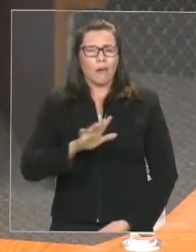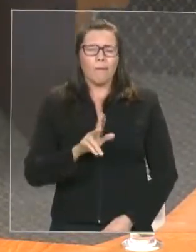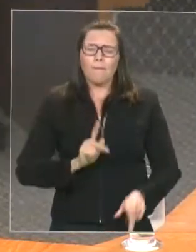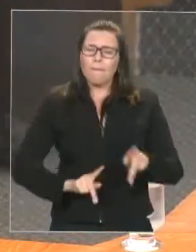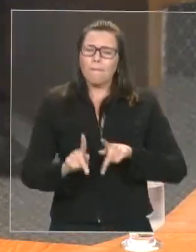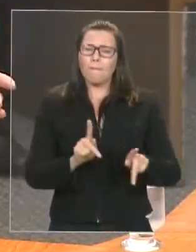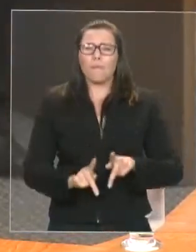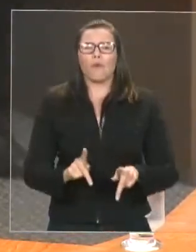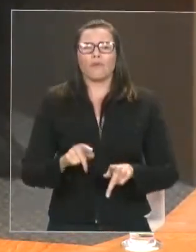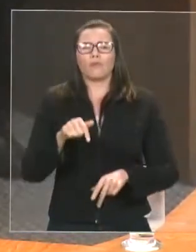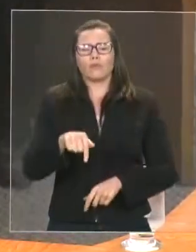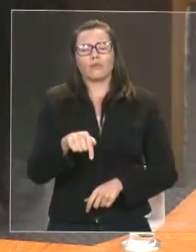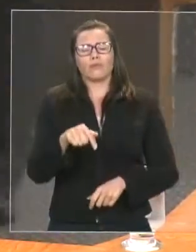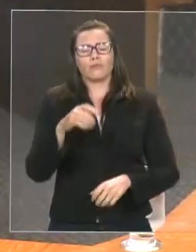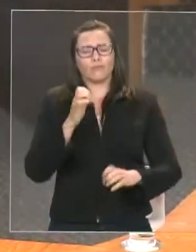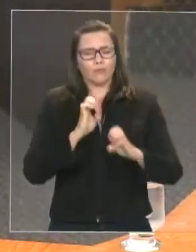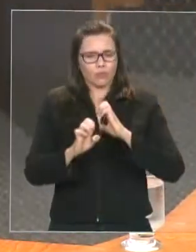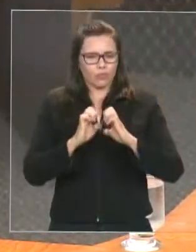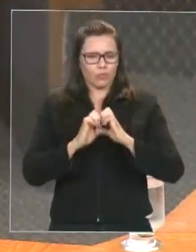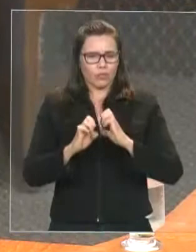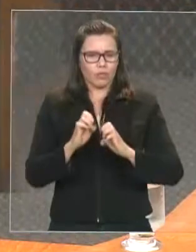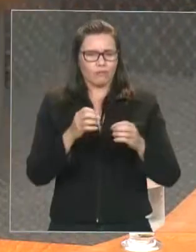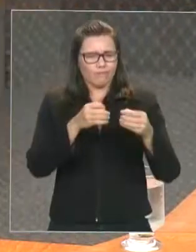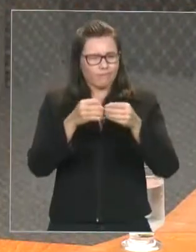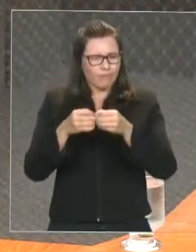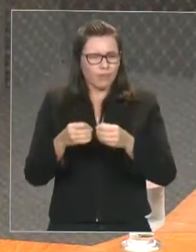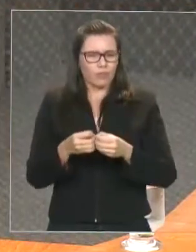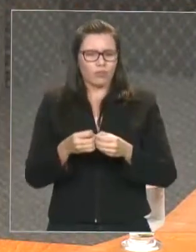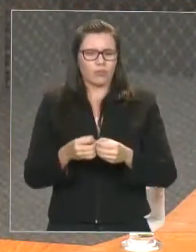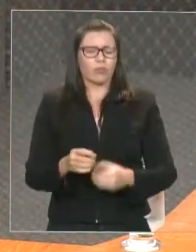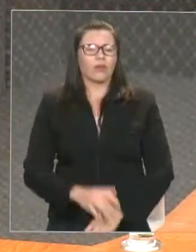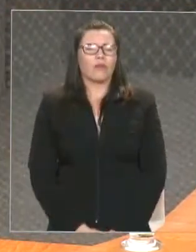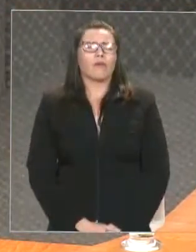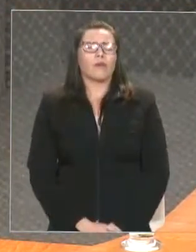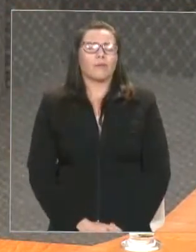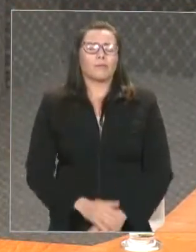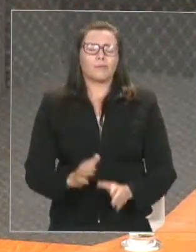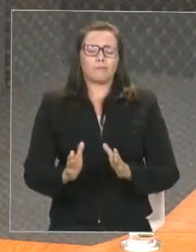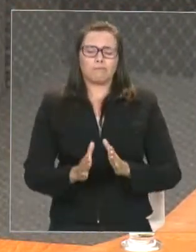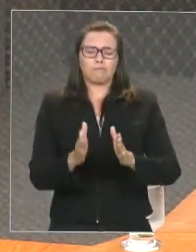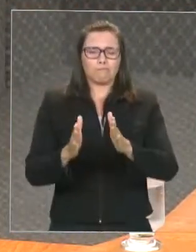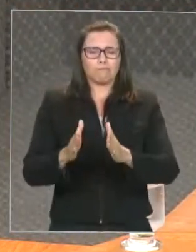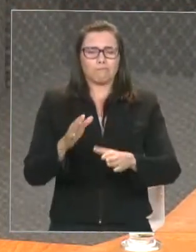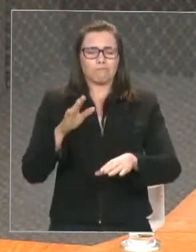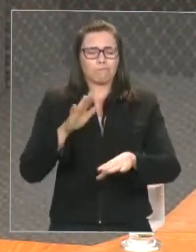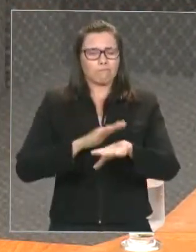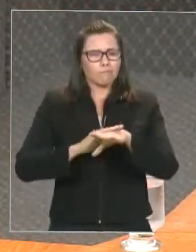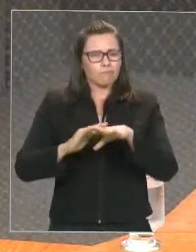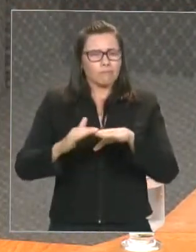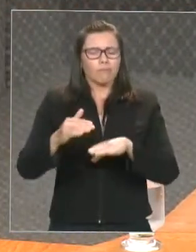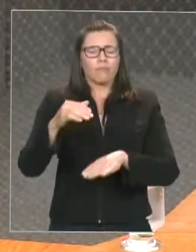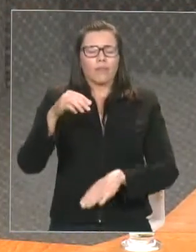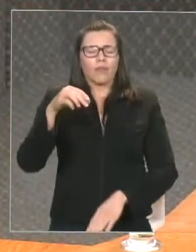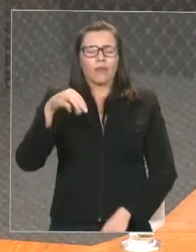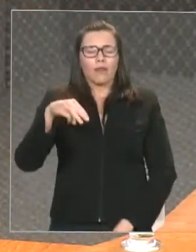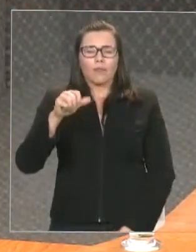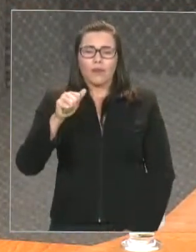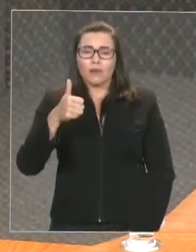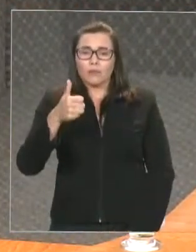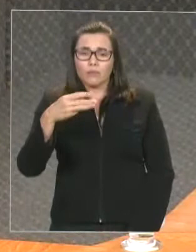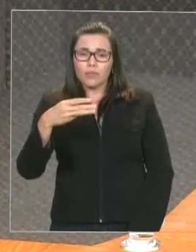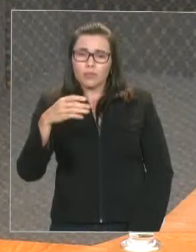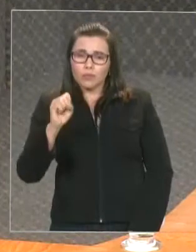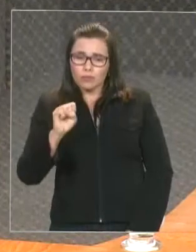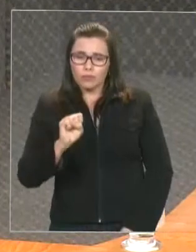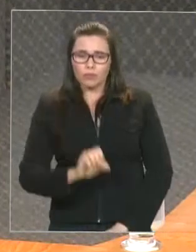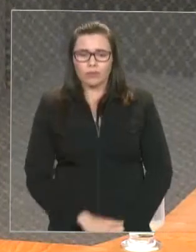que moram à proximidade da MA-138, que mora aos redores de todo o percurso da MA que